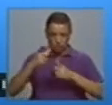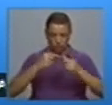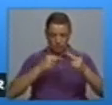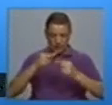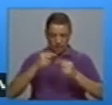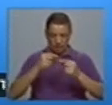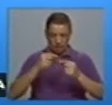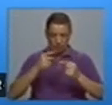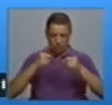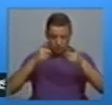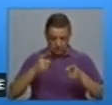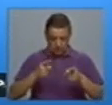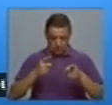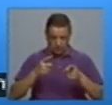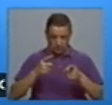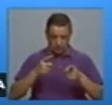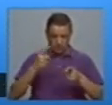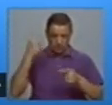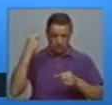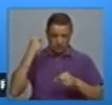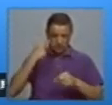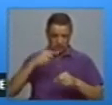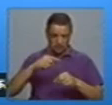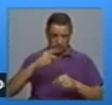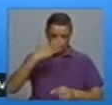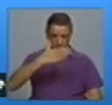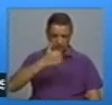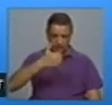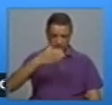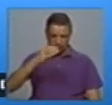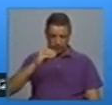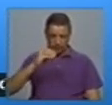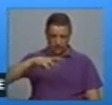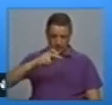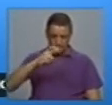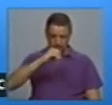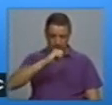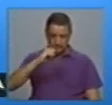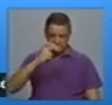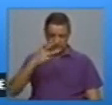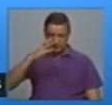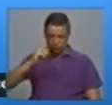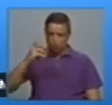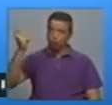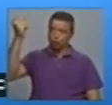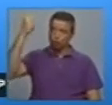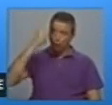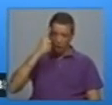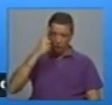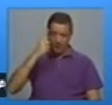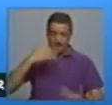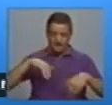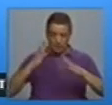que inicialmente conseguiam ter cerca de 150 massas solares. Ora, o que este estudo diz, e vem baralhado de certa